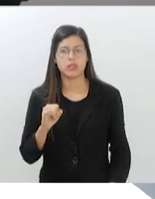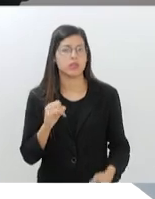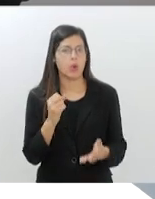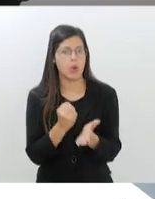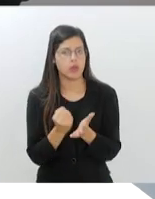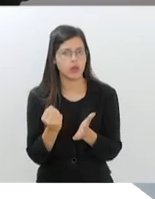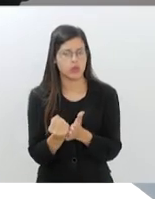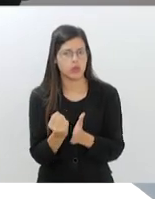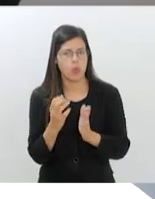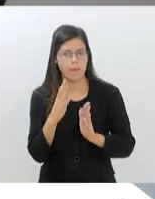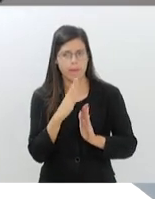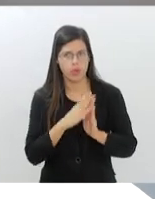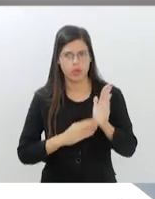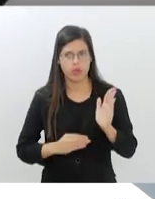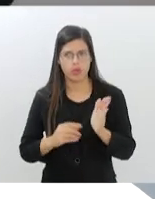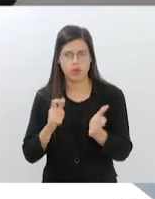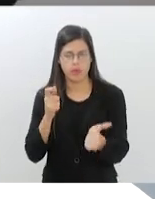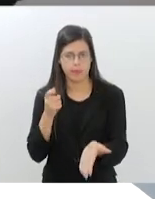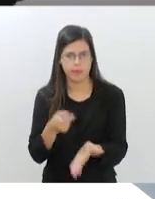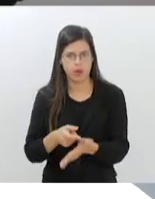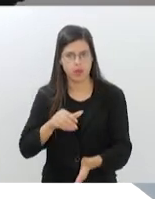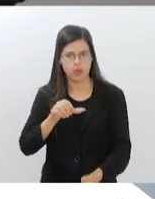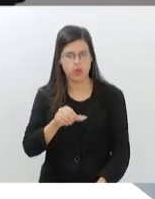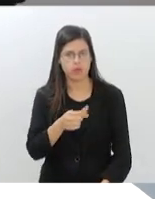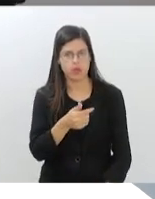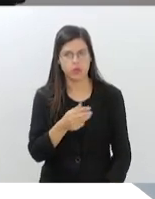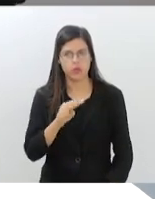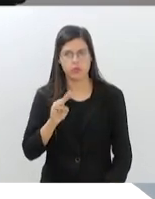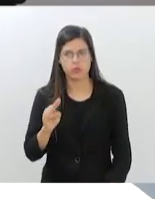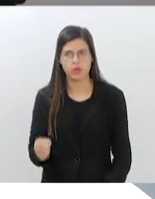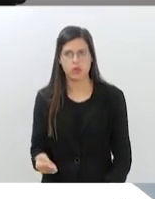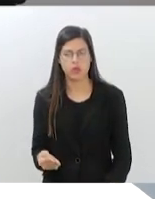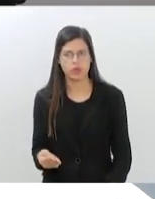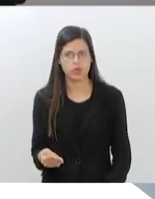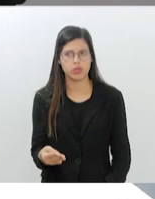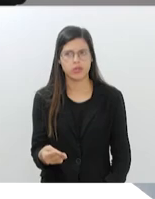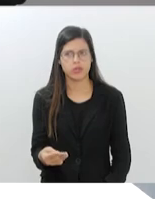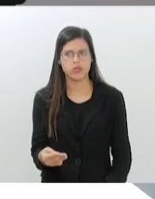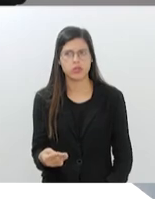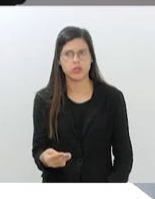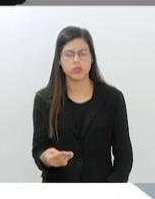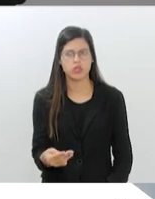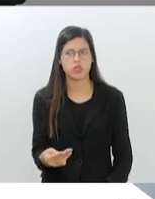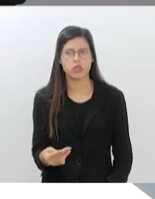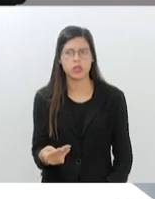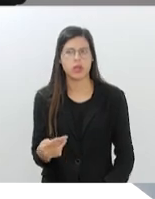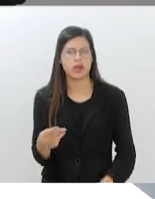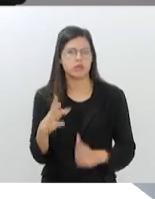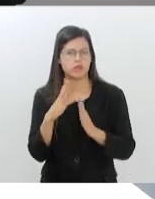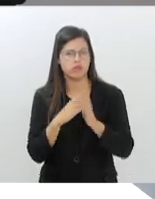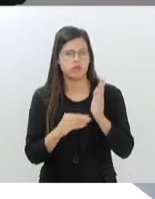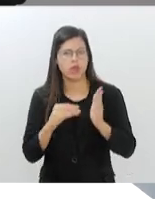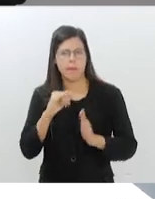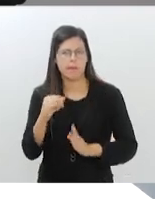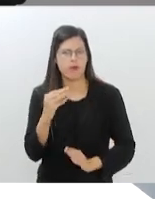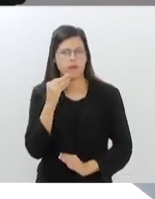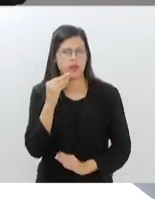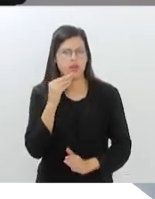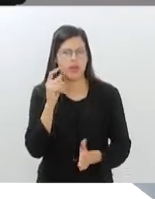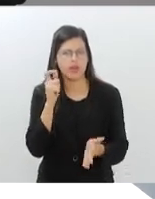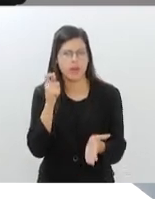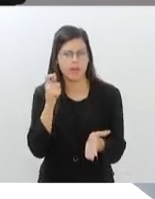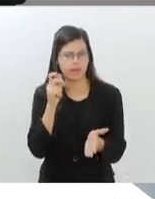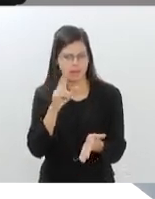modelagem e pagou 92 milhões essa modelagem vai ser aproveitada a gente vai pagar duas